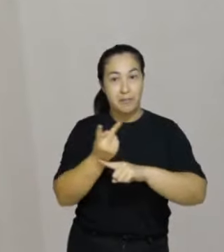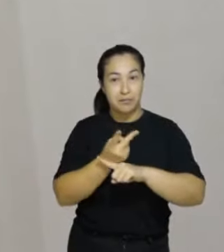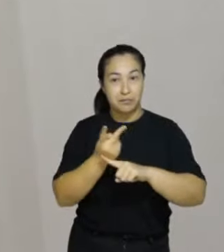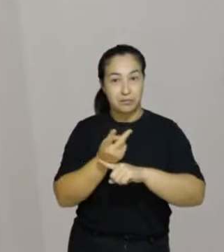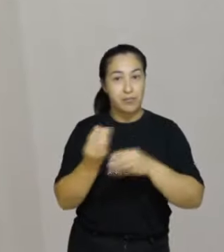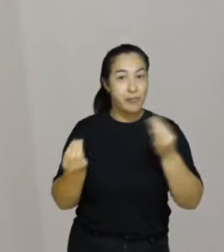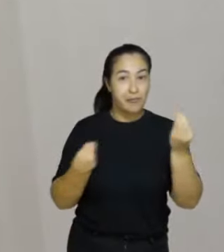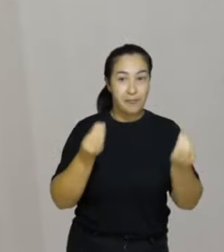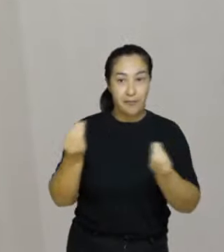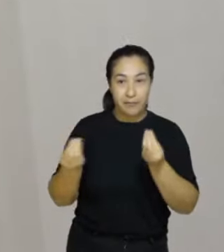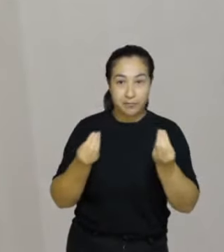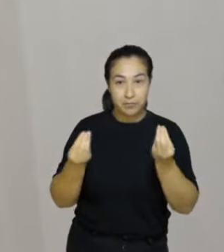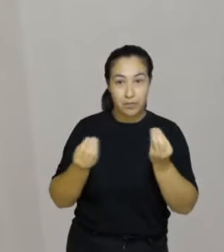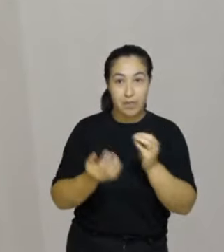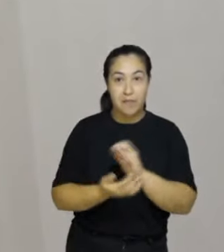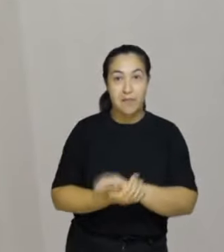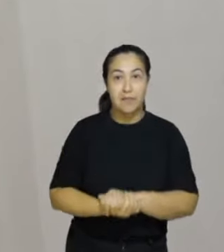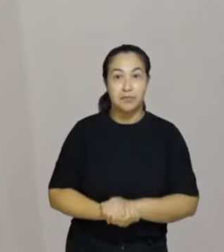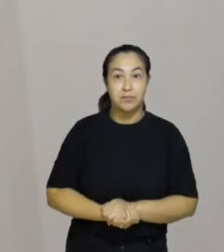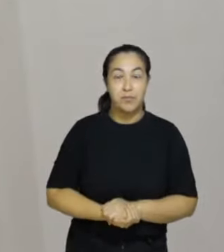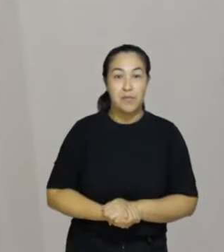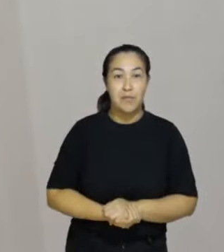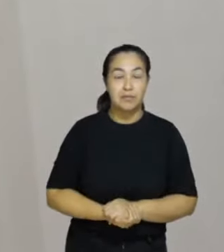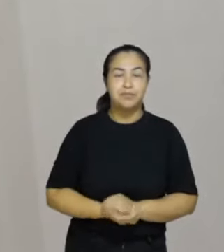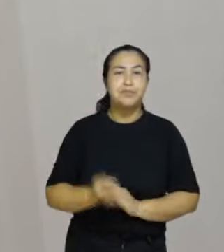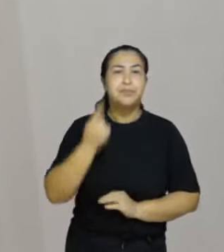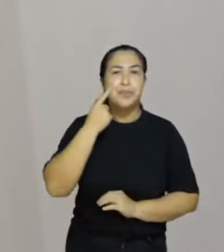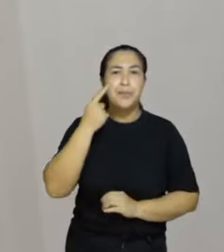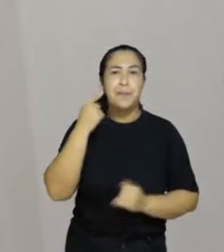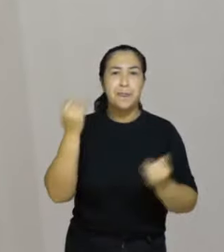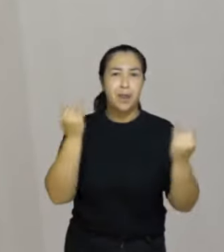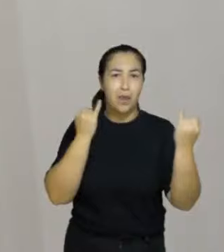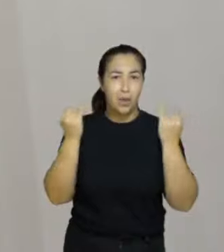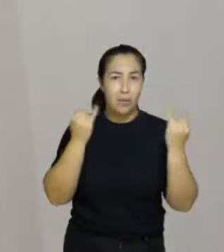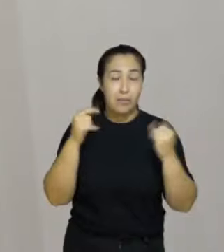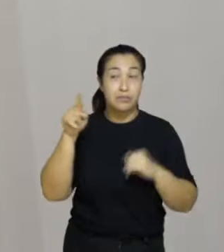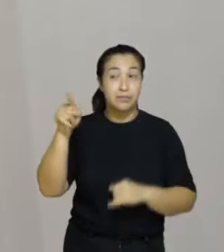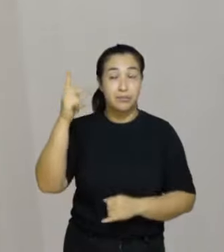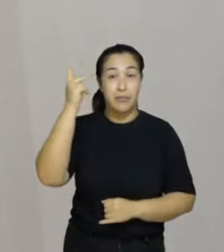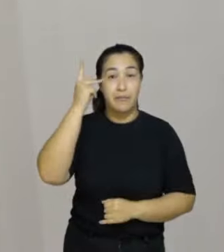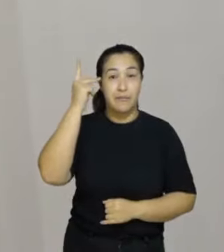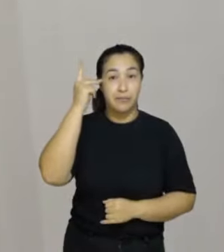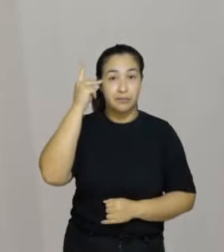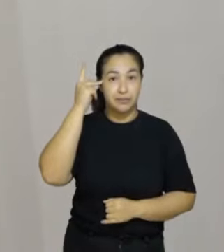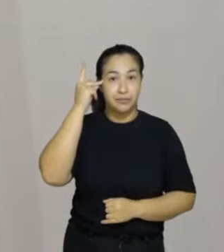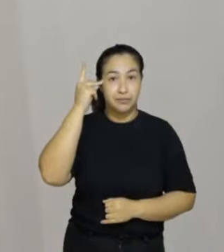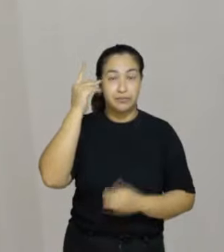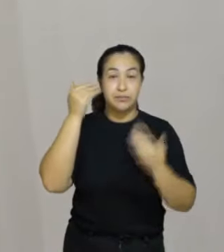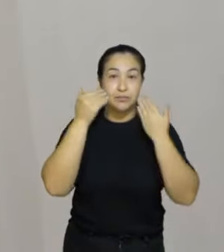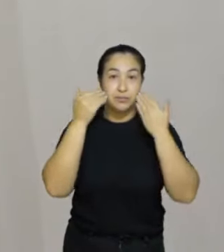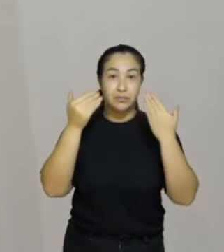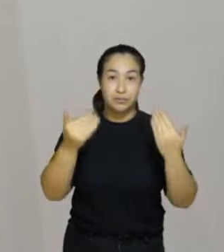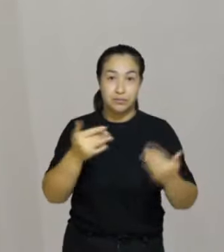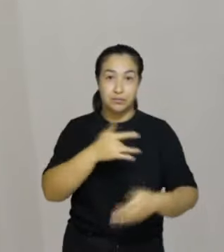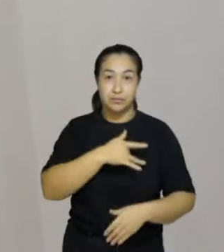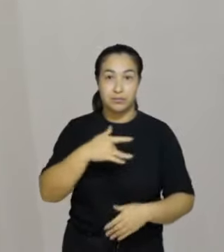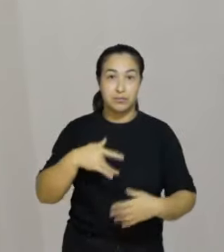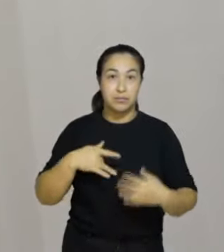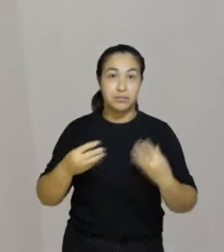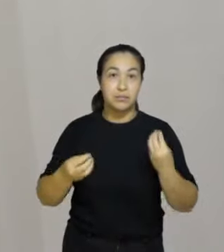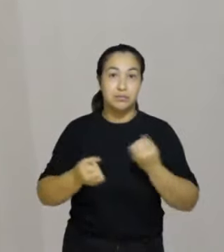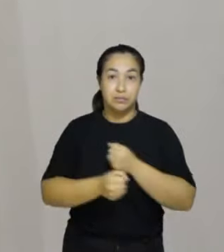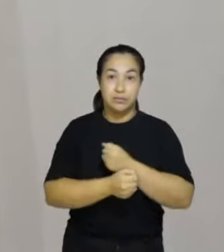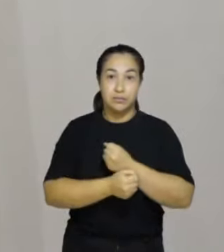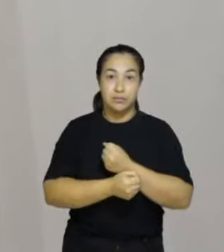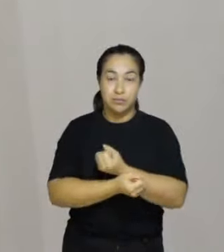só, essa notícia Folha Política, o Estado de São Paulo trouxe sobre a saúde e distribuição do